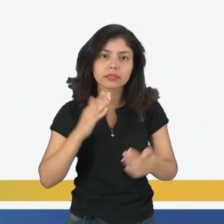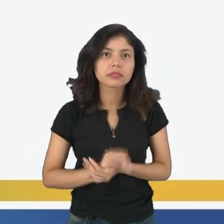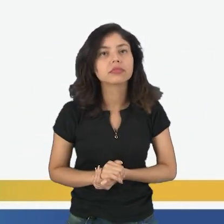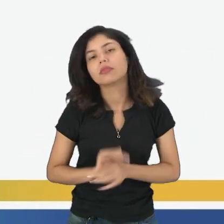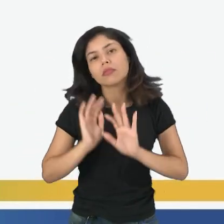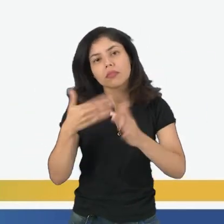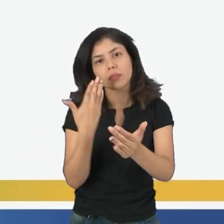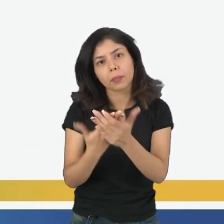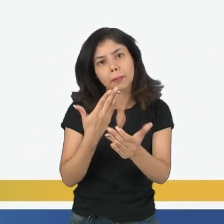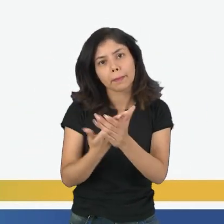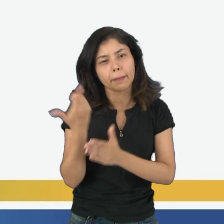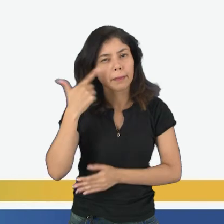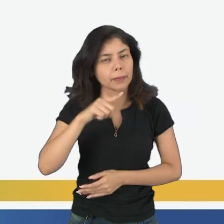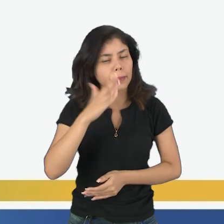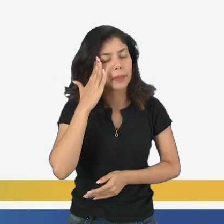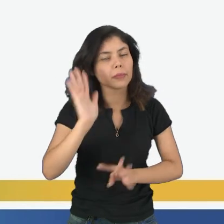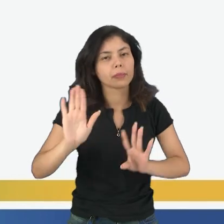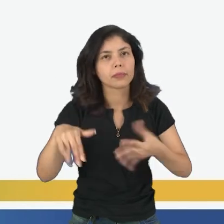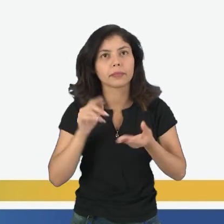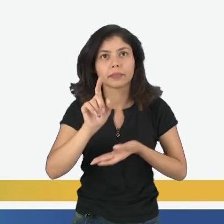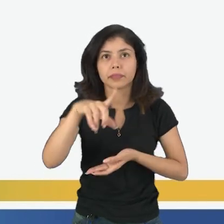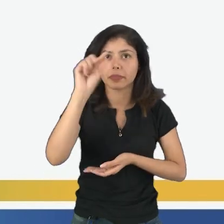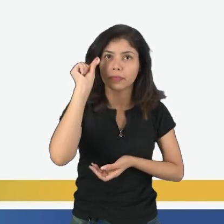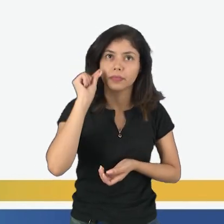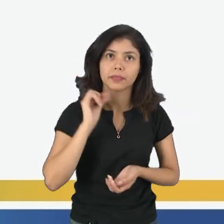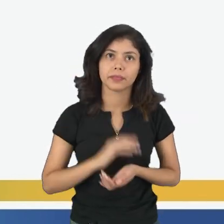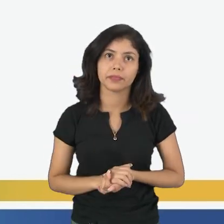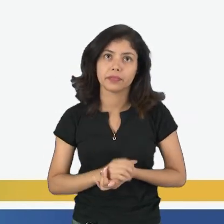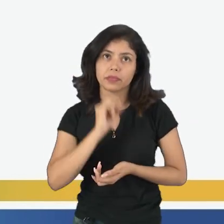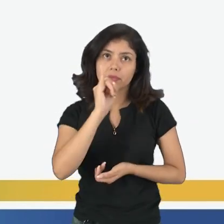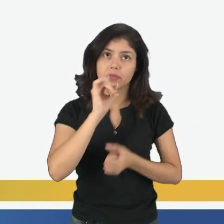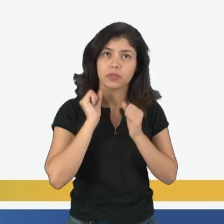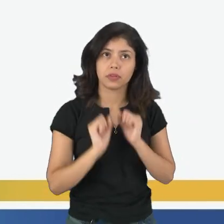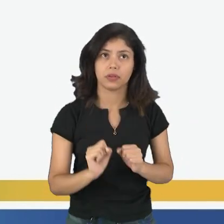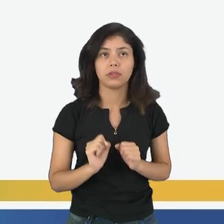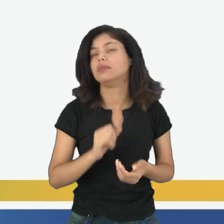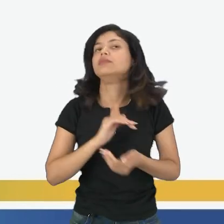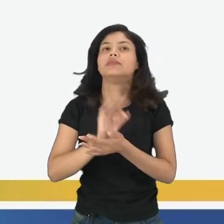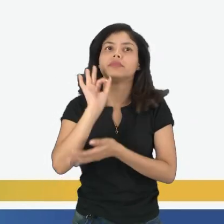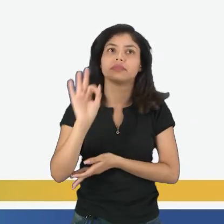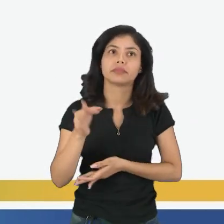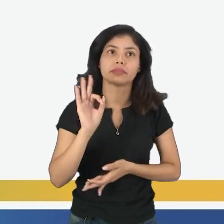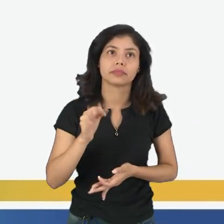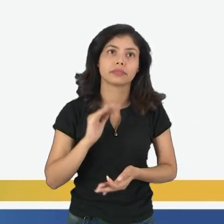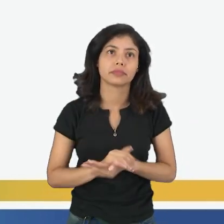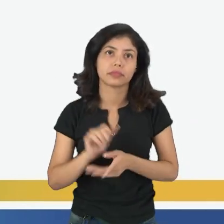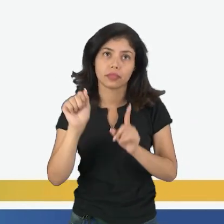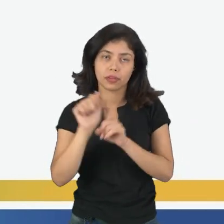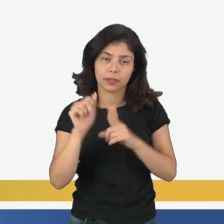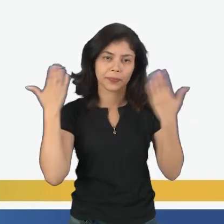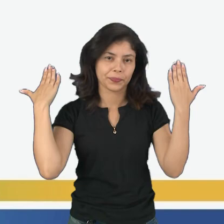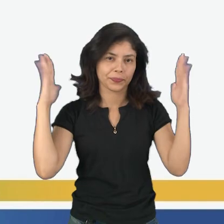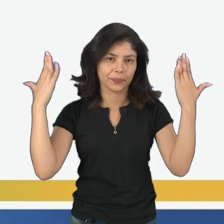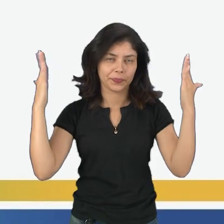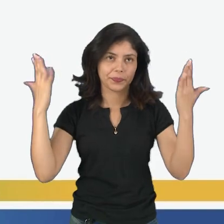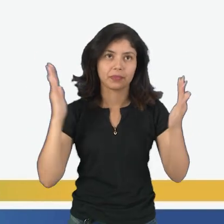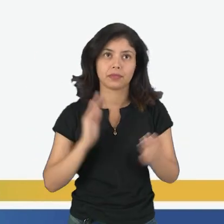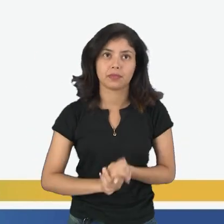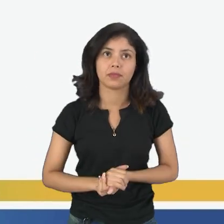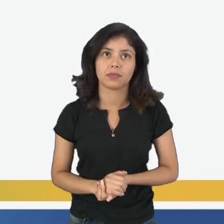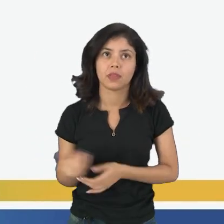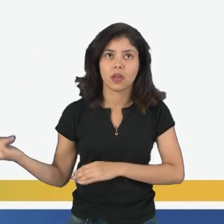que a gente estudou, você conseguiu entender qual dessas alternativas? Se você disse que a alternativa correta é a letra A, tá